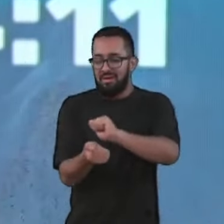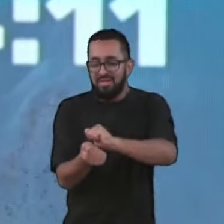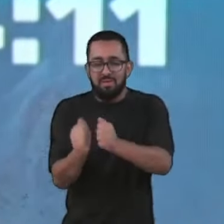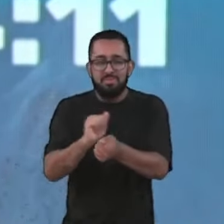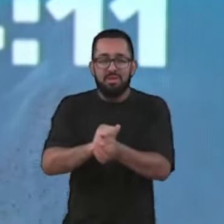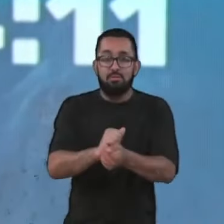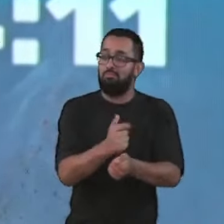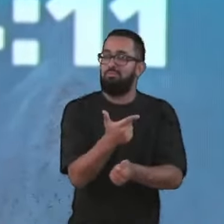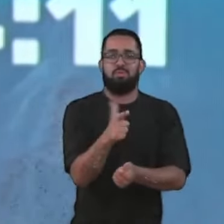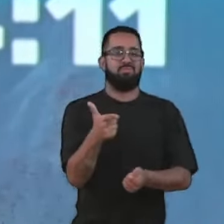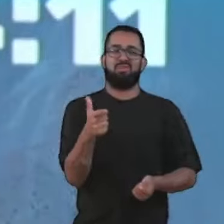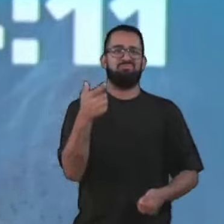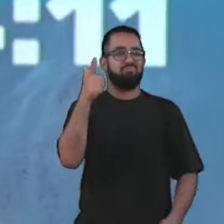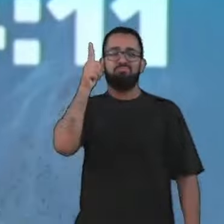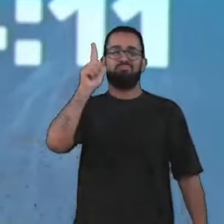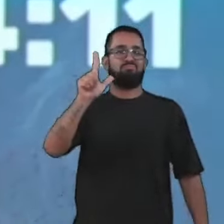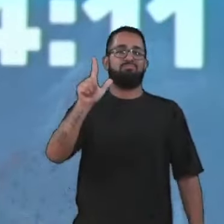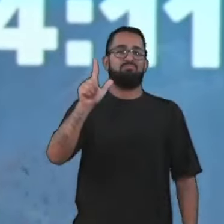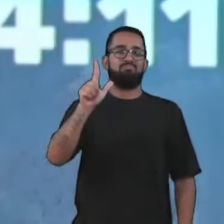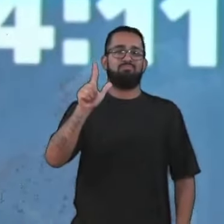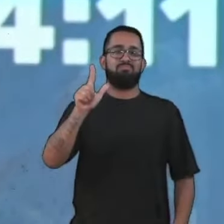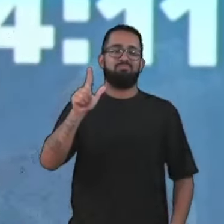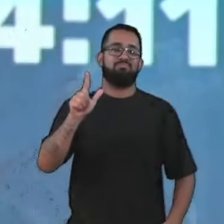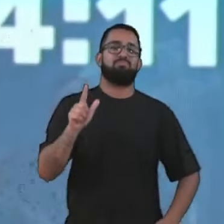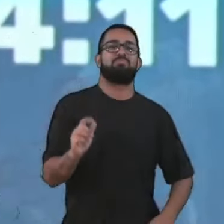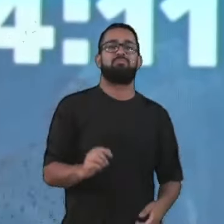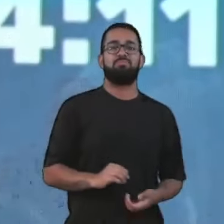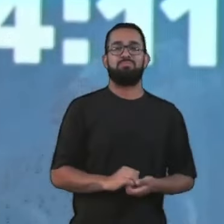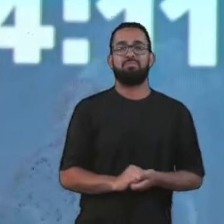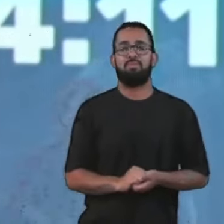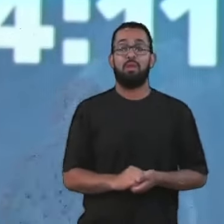adaptar a toda e qualquer circunstância.